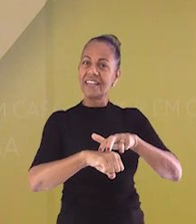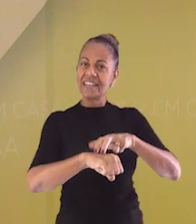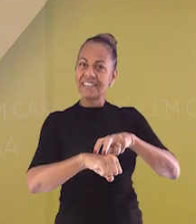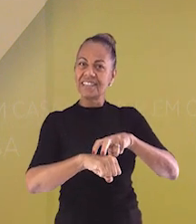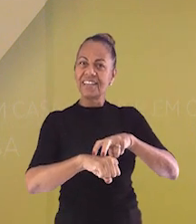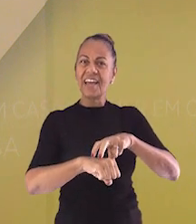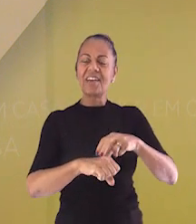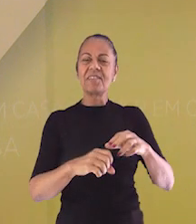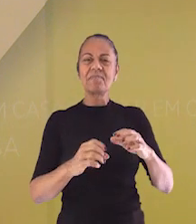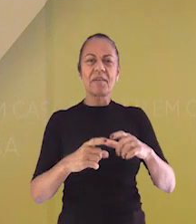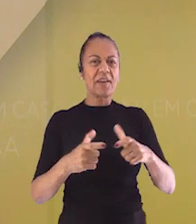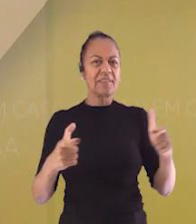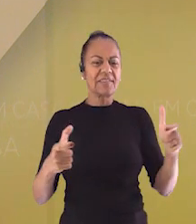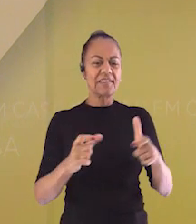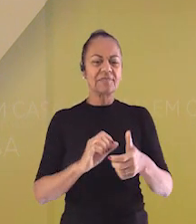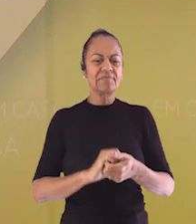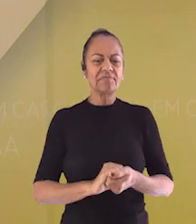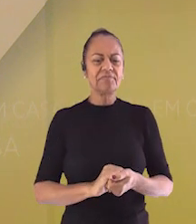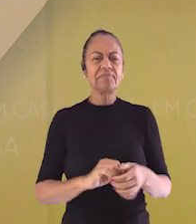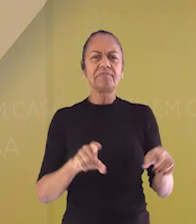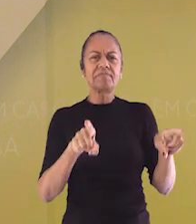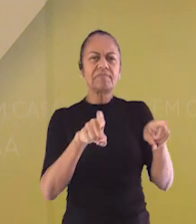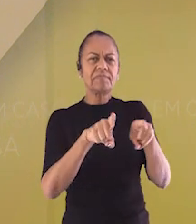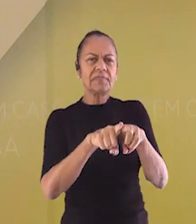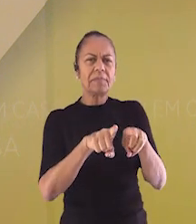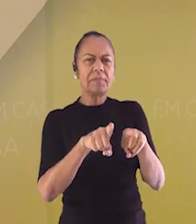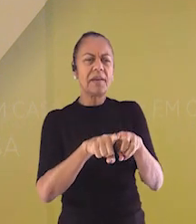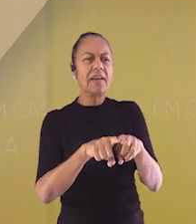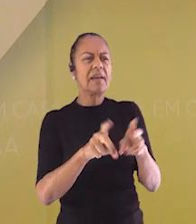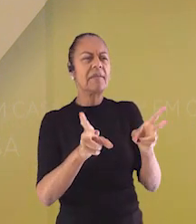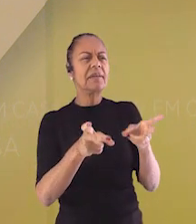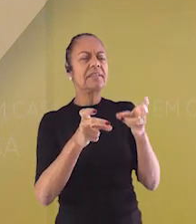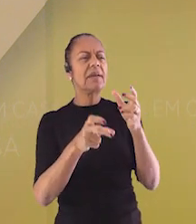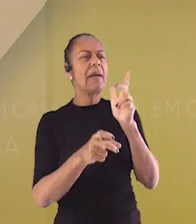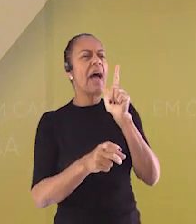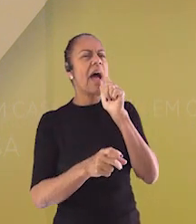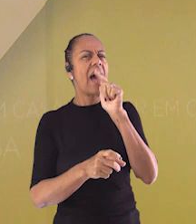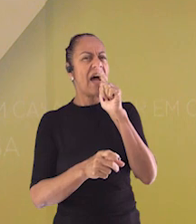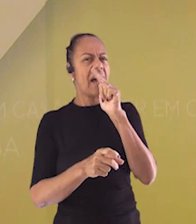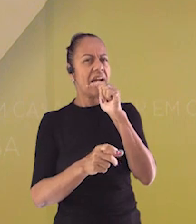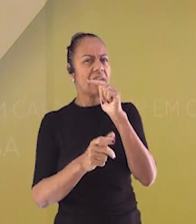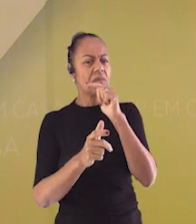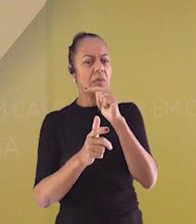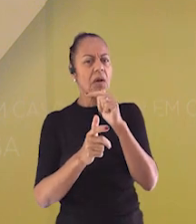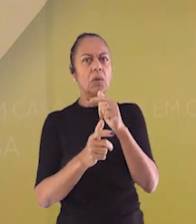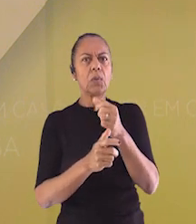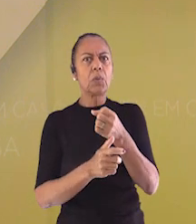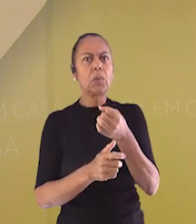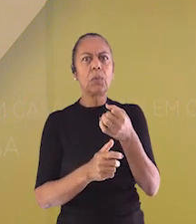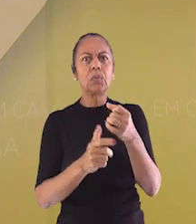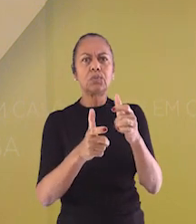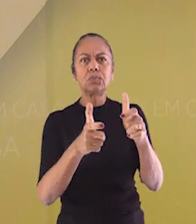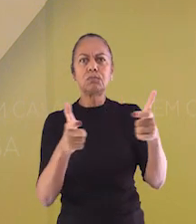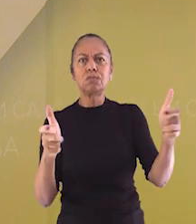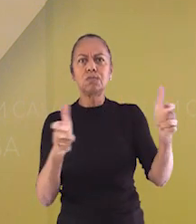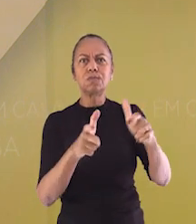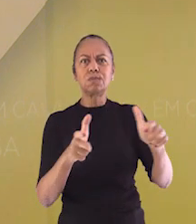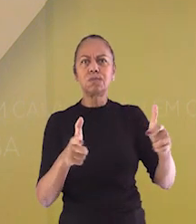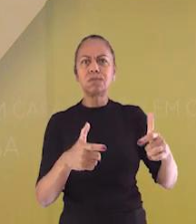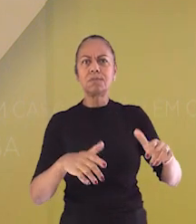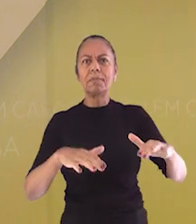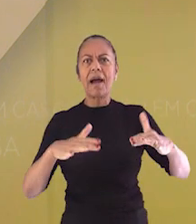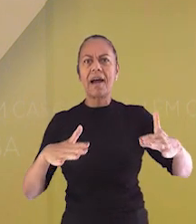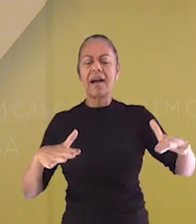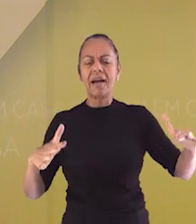naturais. Percebam quanta água há entre essa vegetação. Agora me responda,